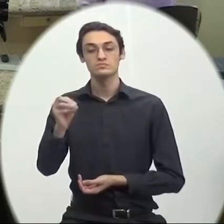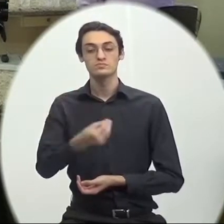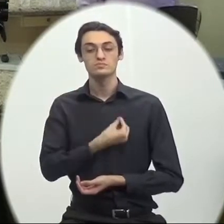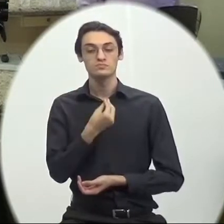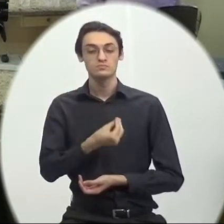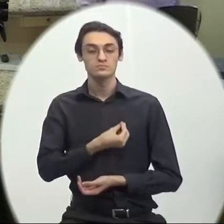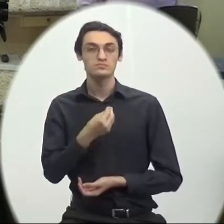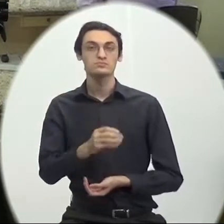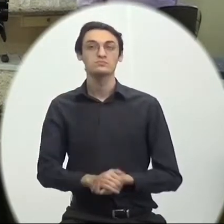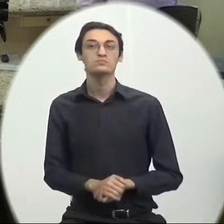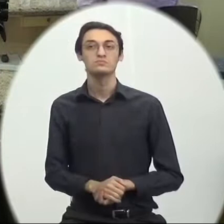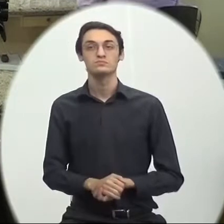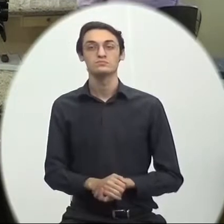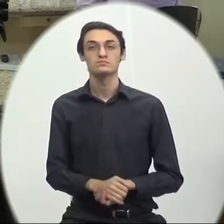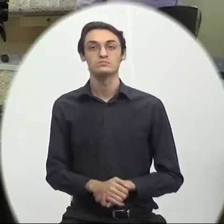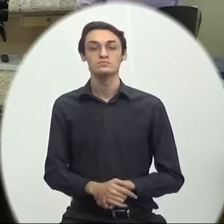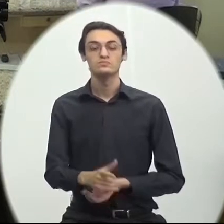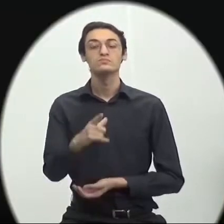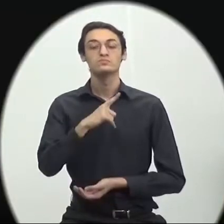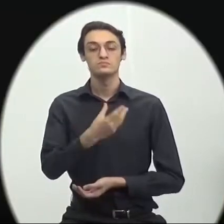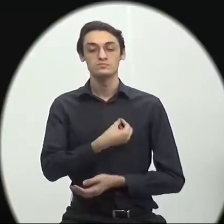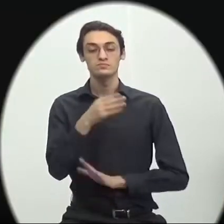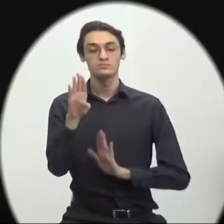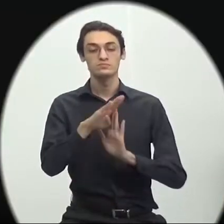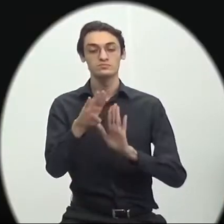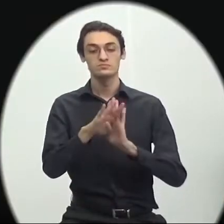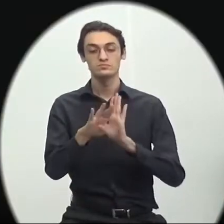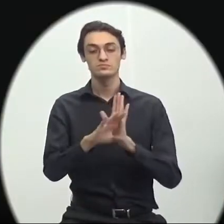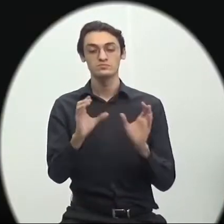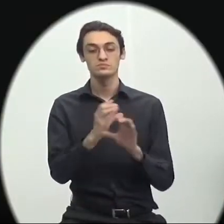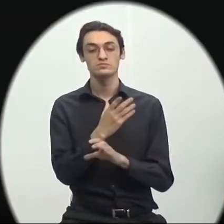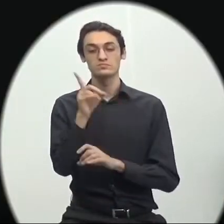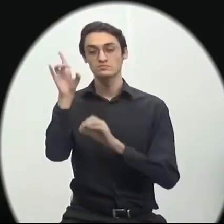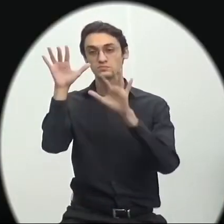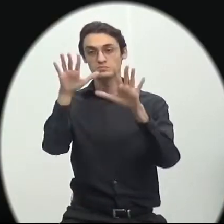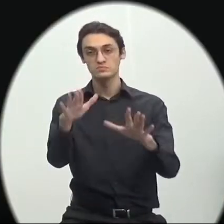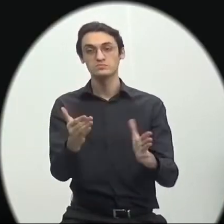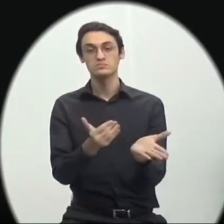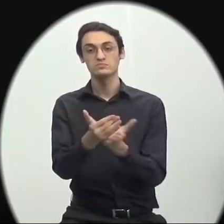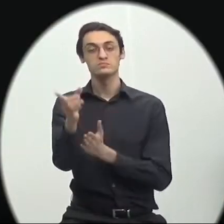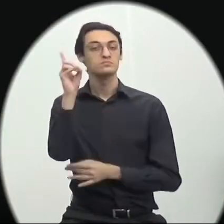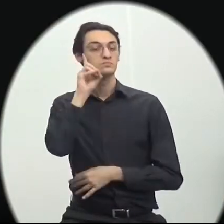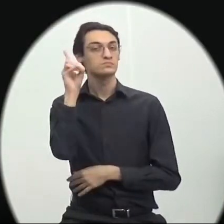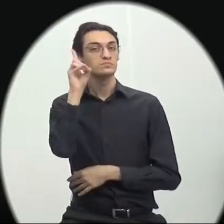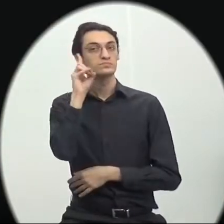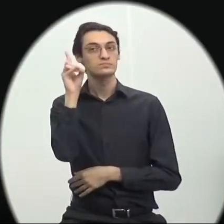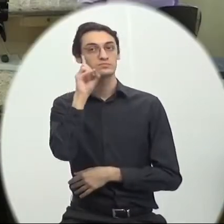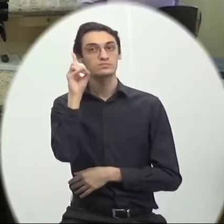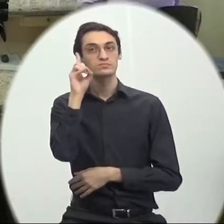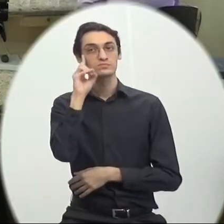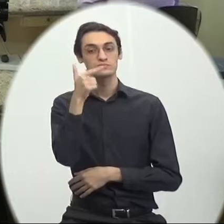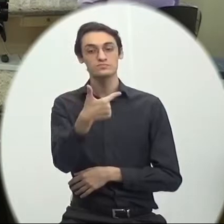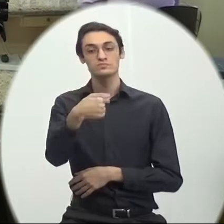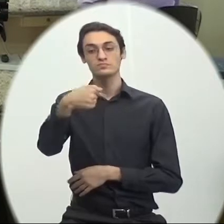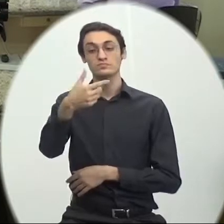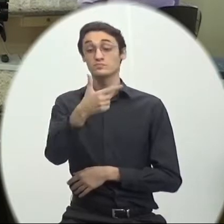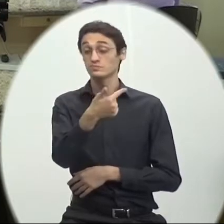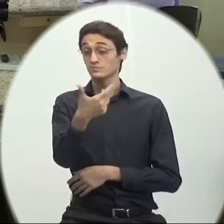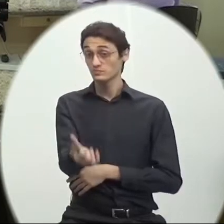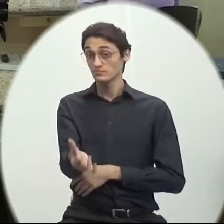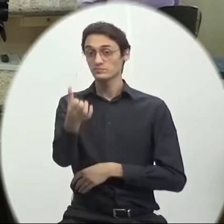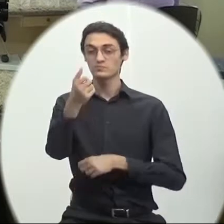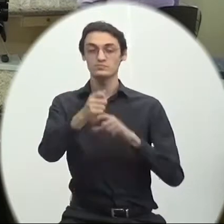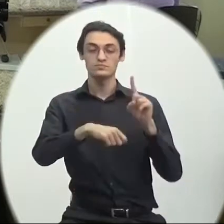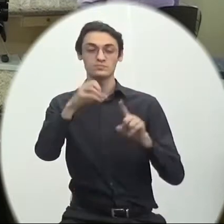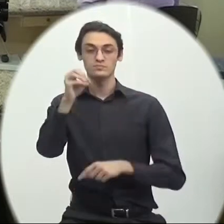presente. Presente. Havendo quórum regimental e sob a proteção de Deus, iniciamos neste dia 26 de outubro de